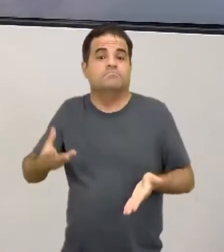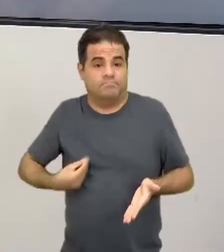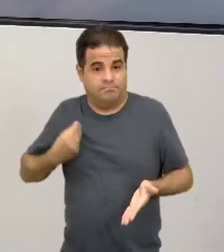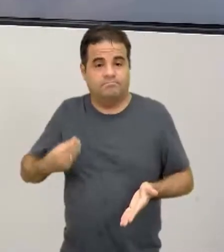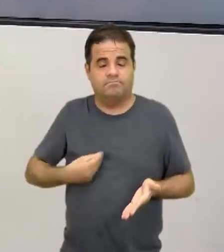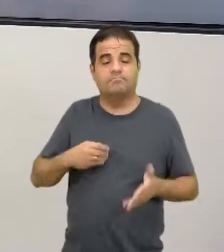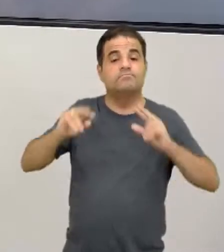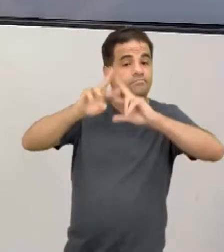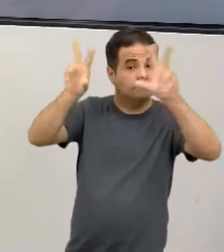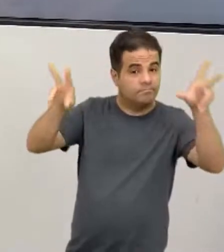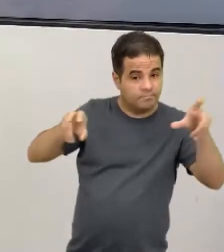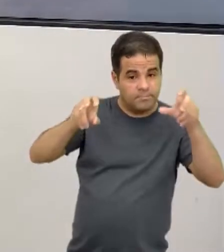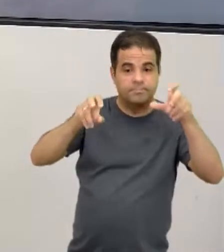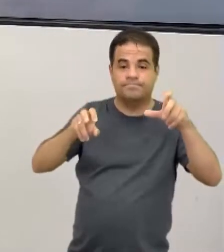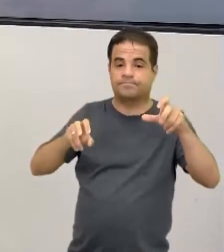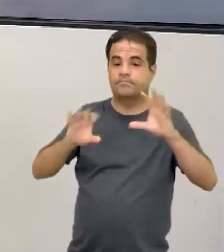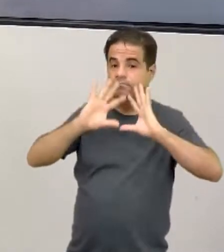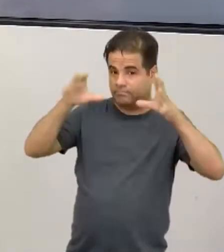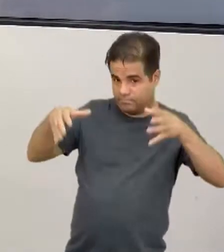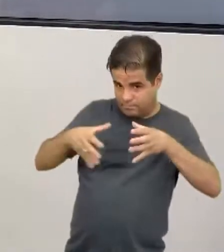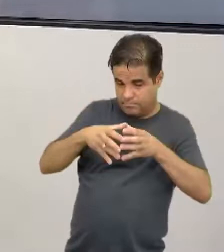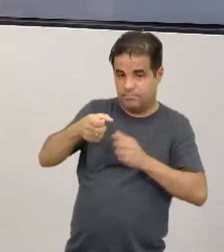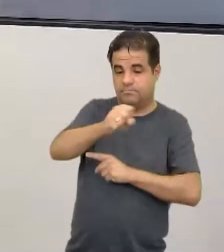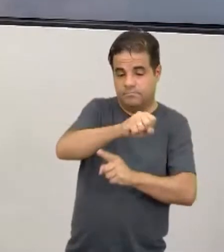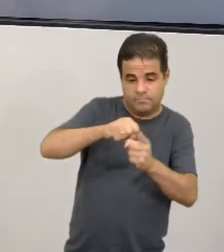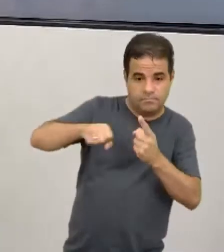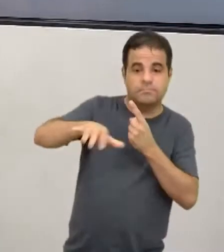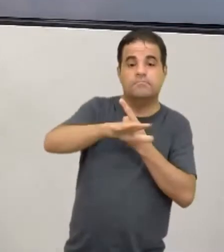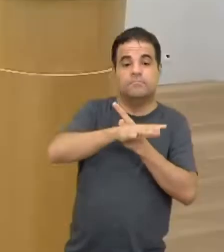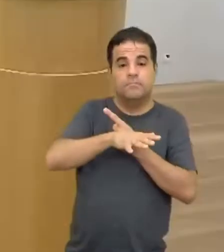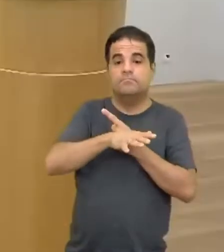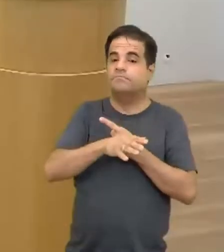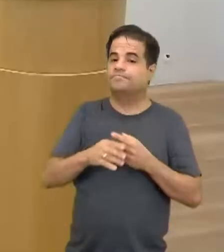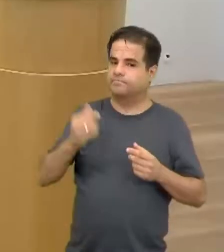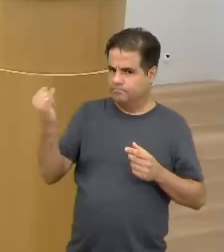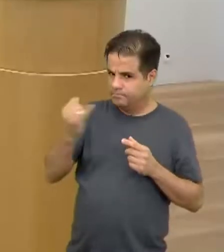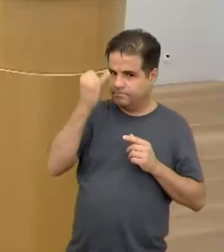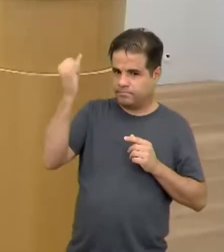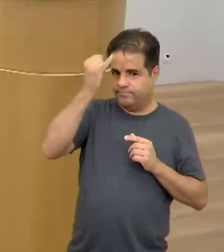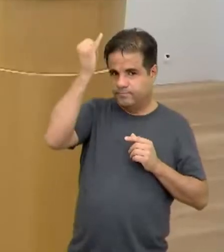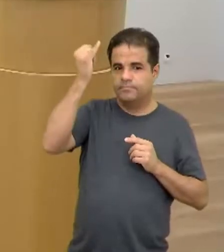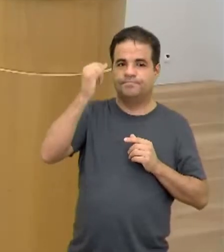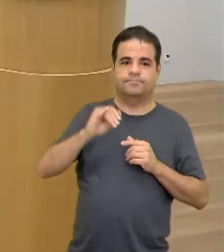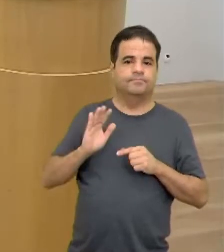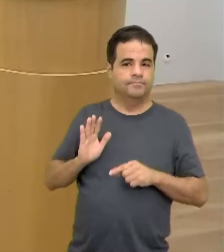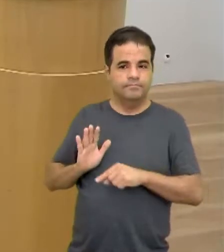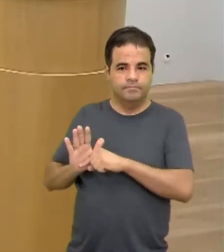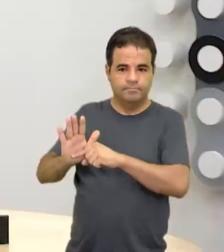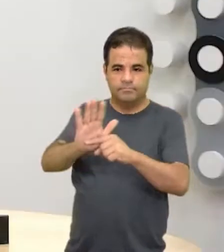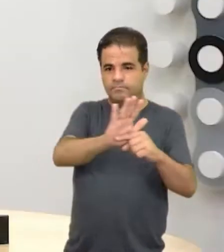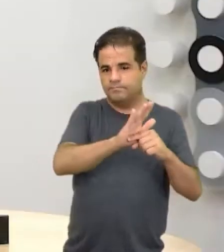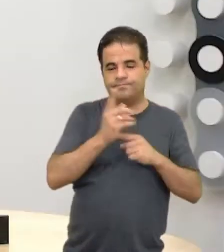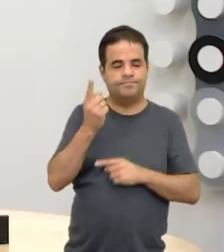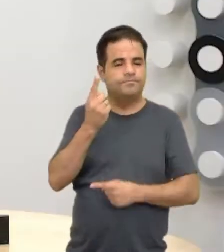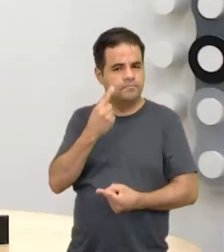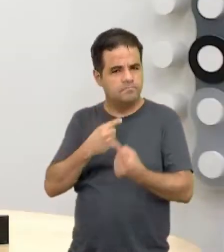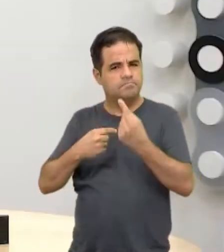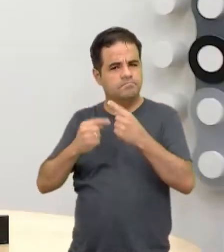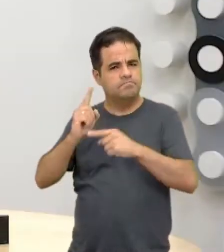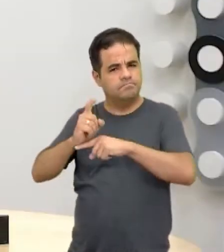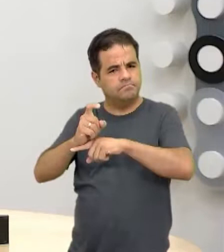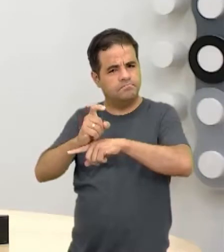agora, as questões de civilização e de sociedade foram muito importantes, Muito viu? importante, né? É tudo uma evolução,